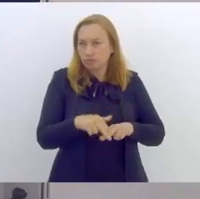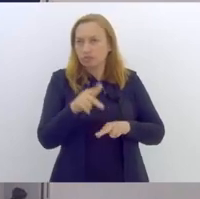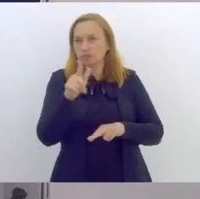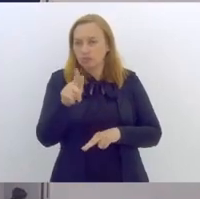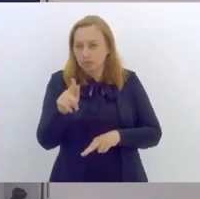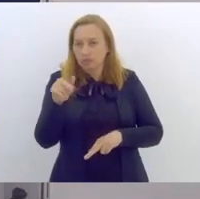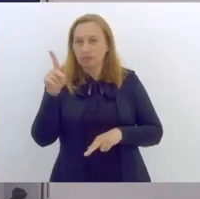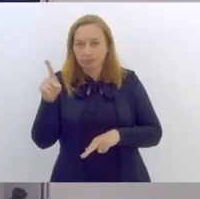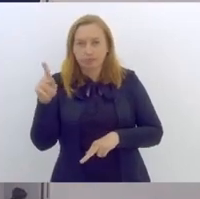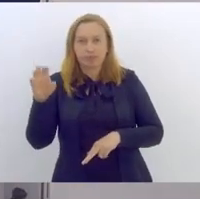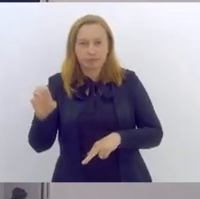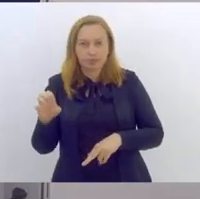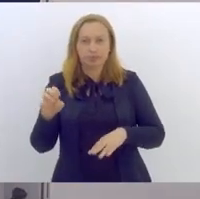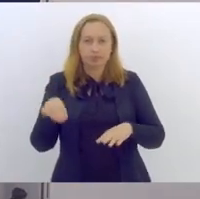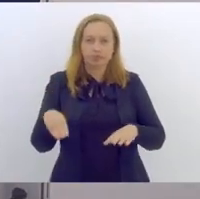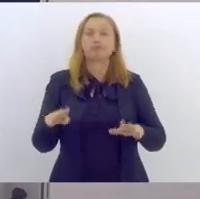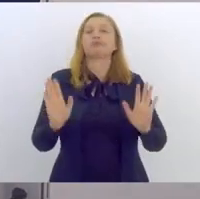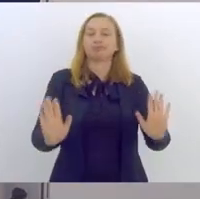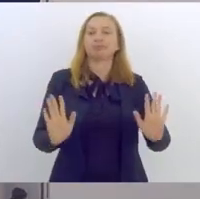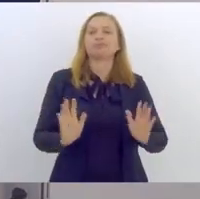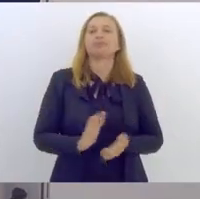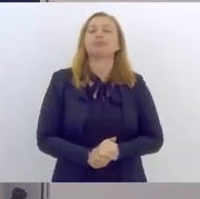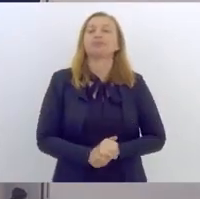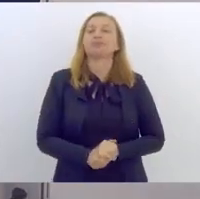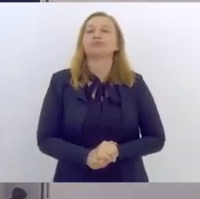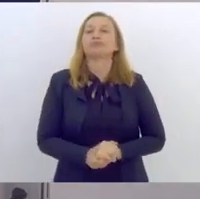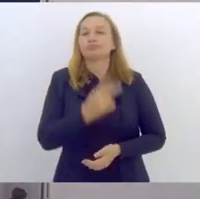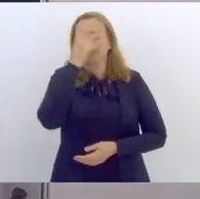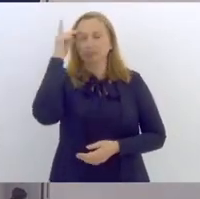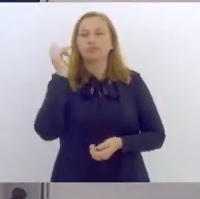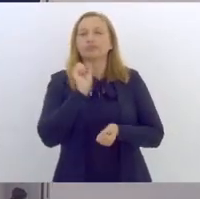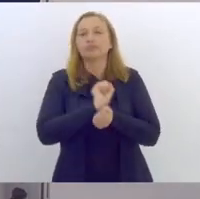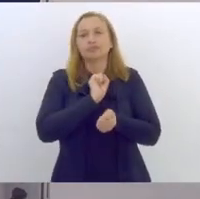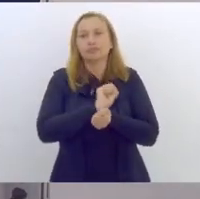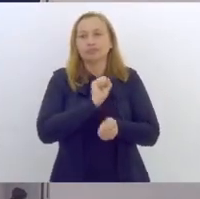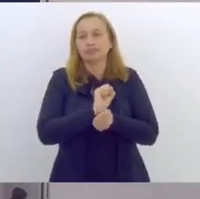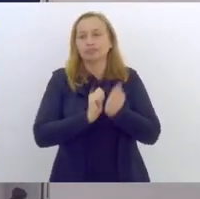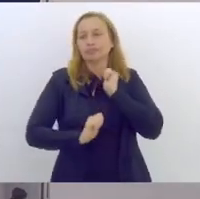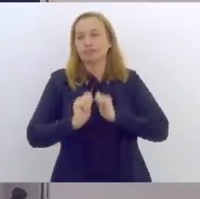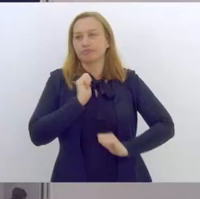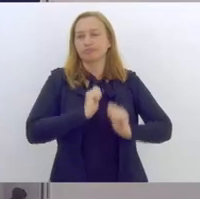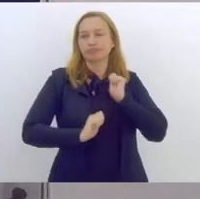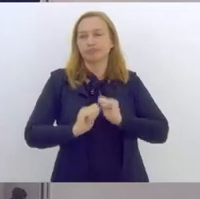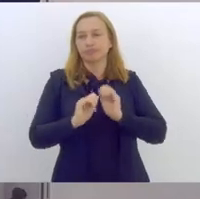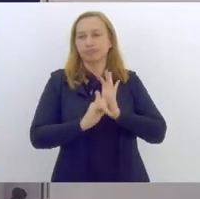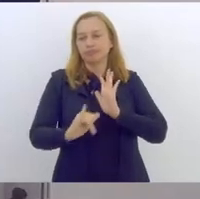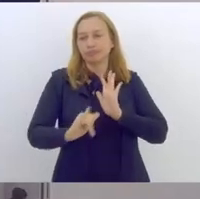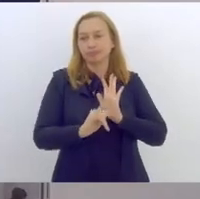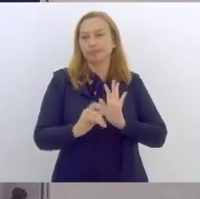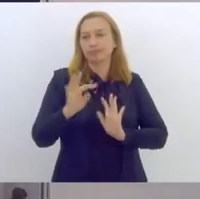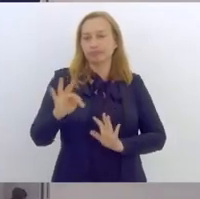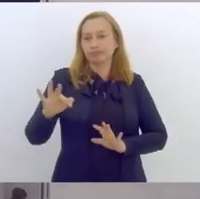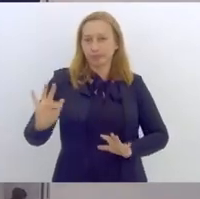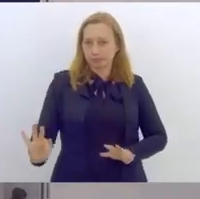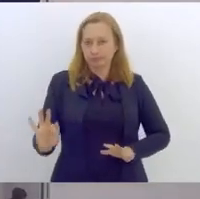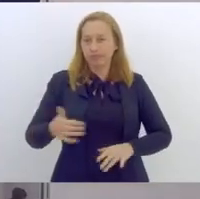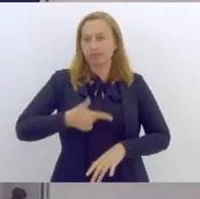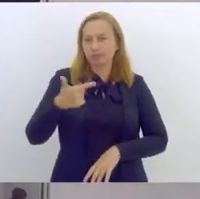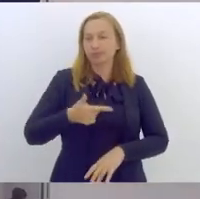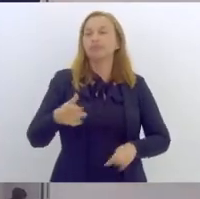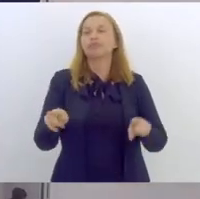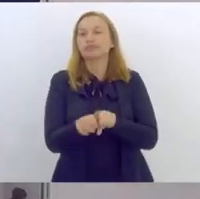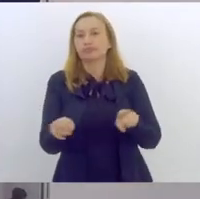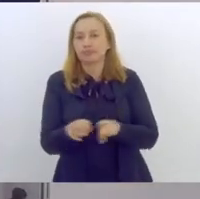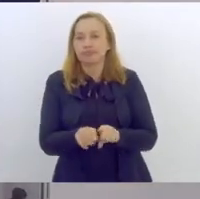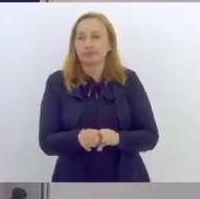GPM tal não é do segundo TAF então assim as pessoas estão aguardando ansiosamente a publicação desse segundo TAF e também